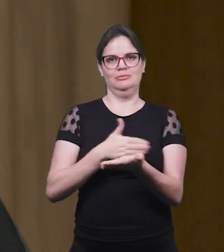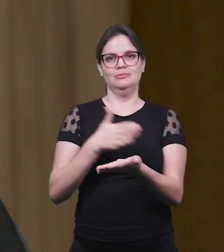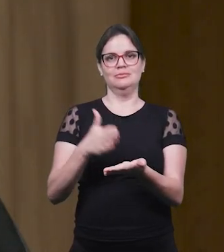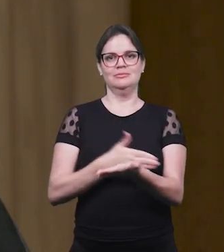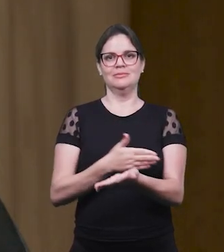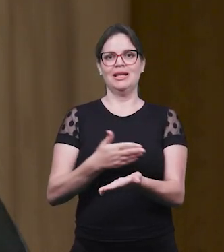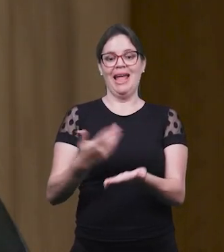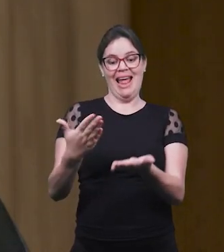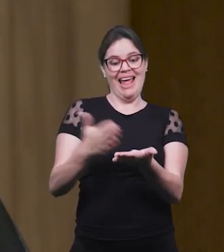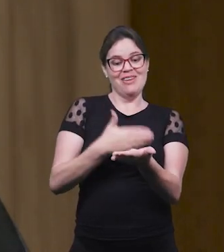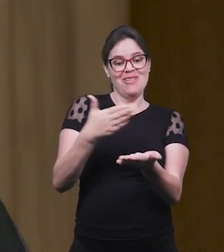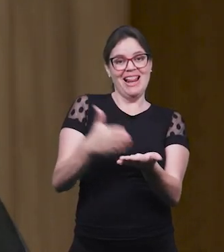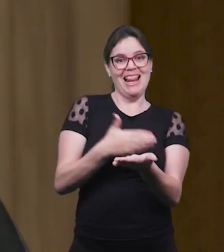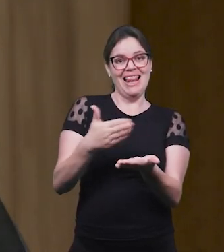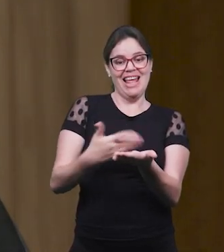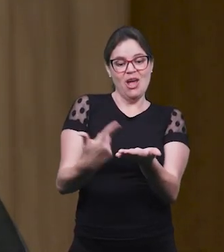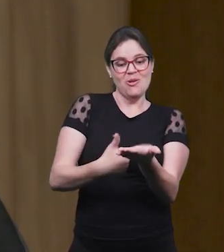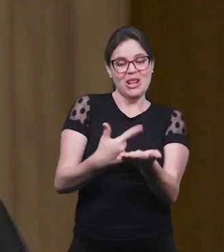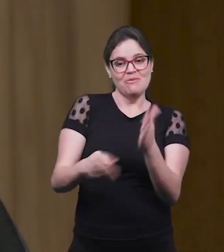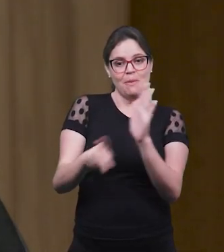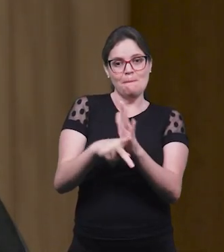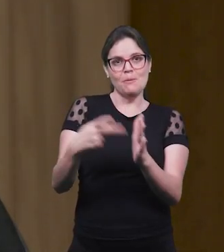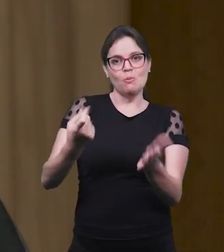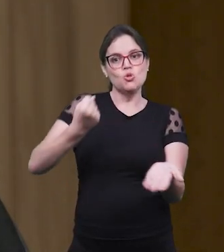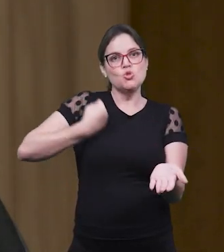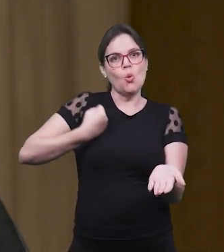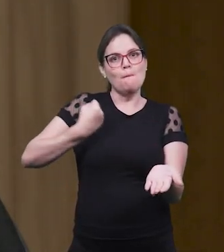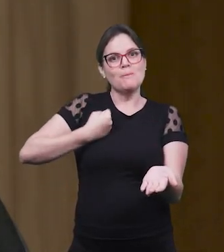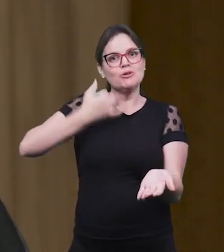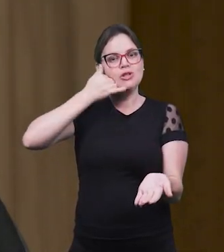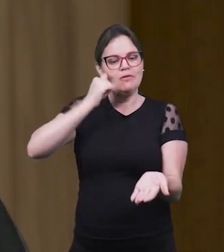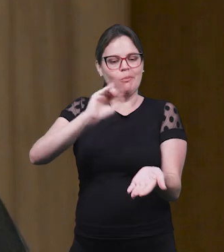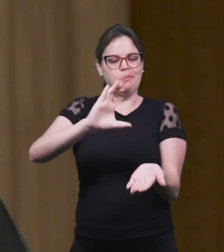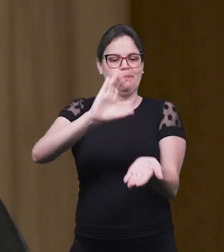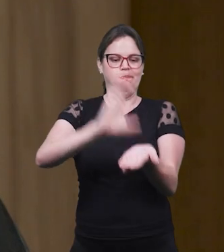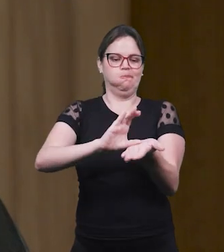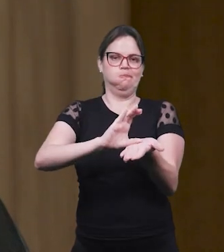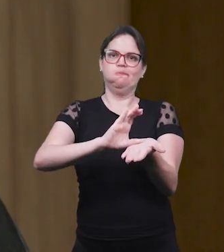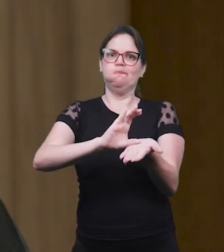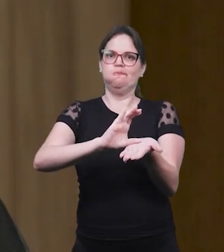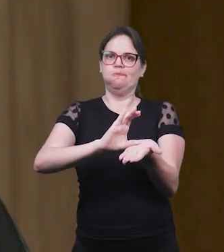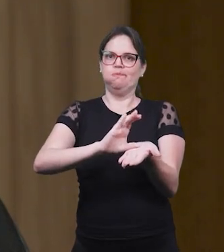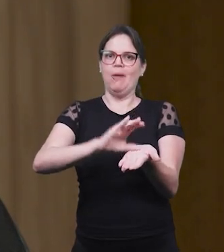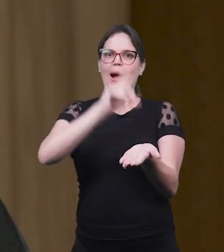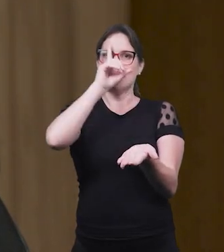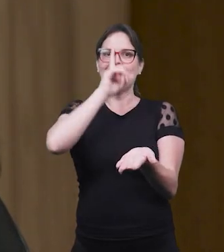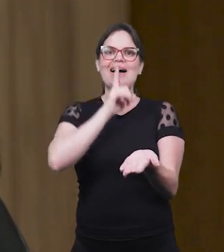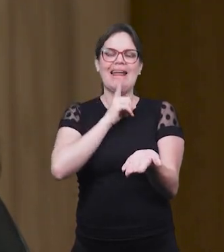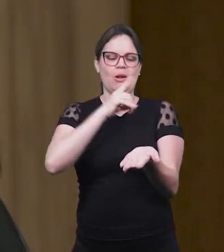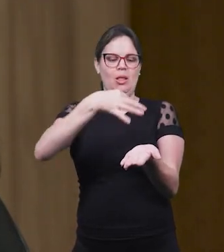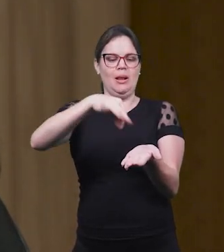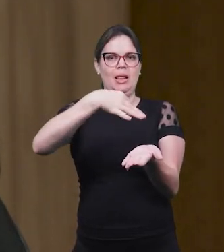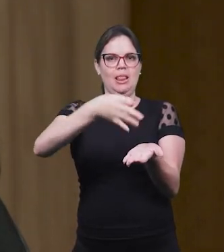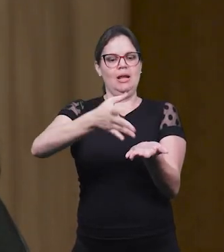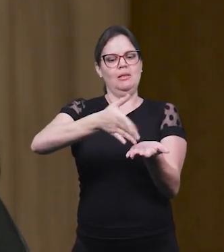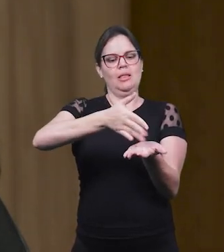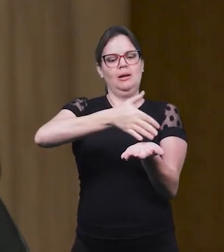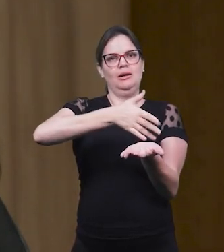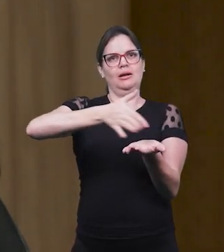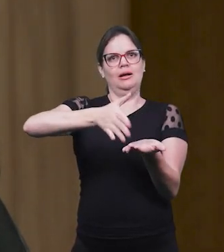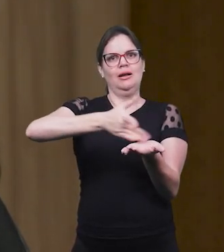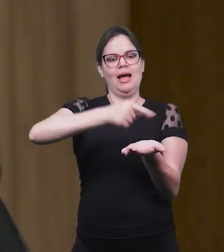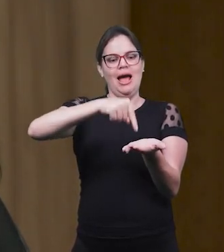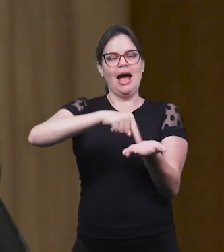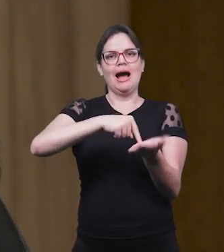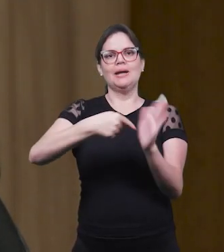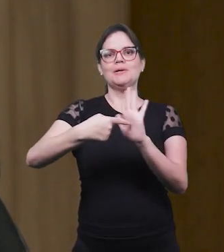telefônico que era bem grosso, com bastante páginas, onde ali os empresários